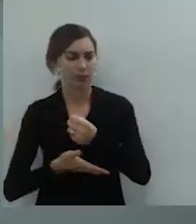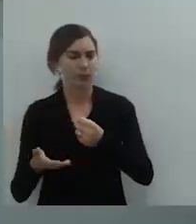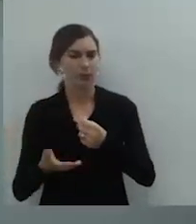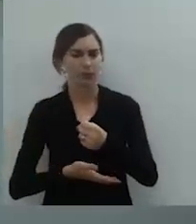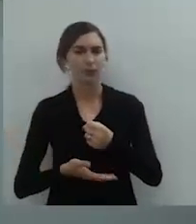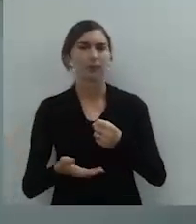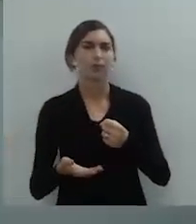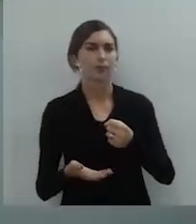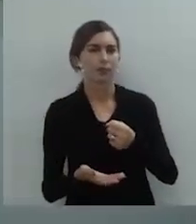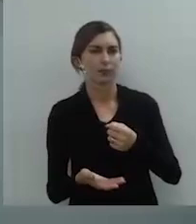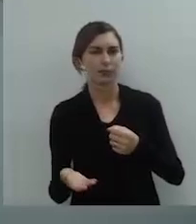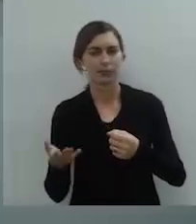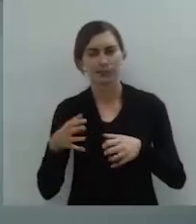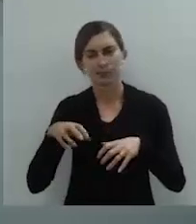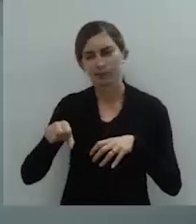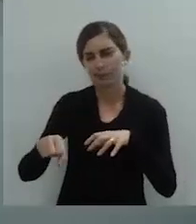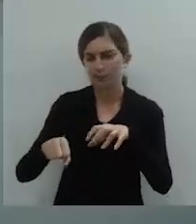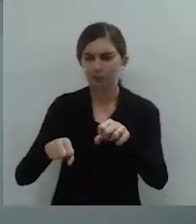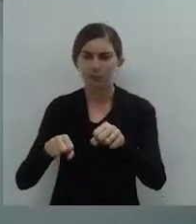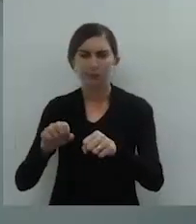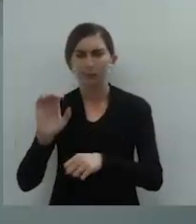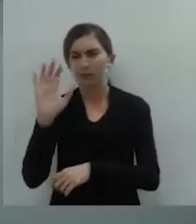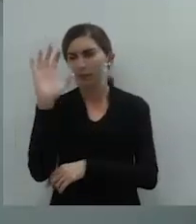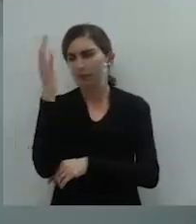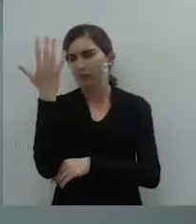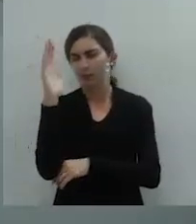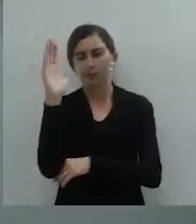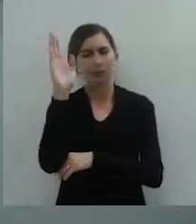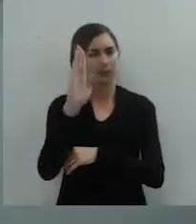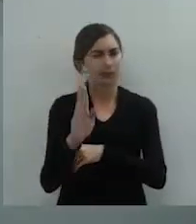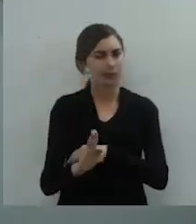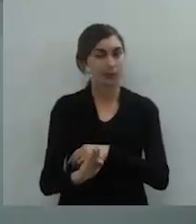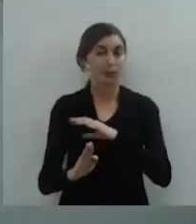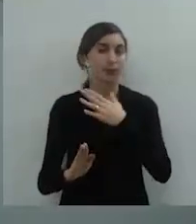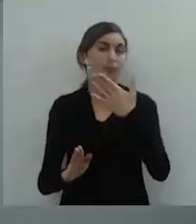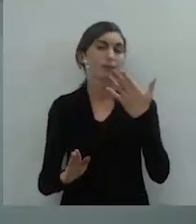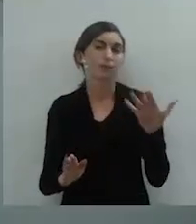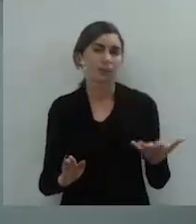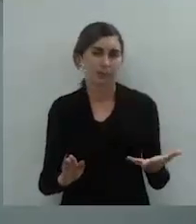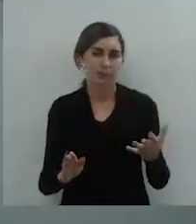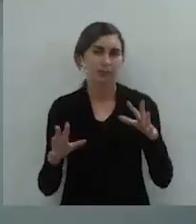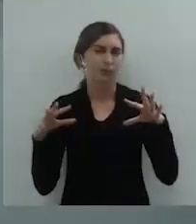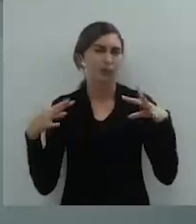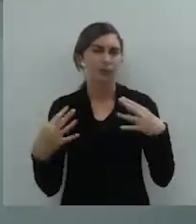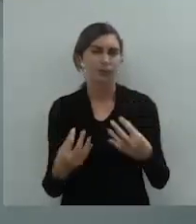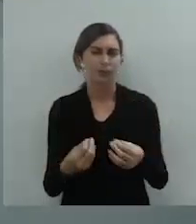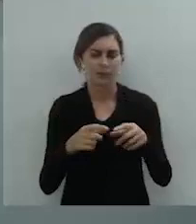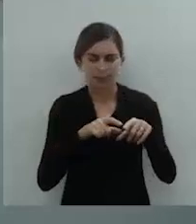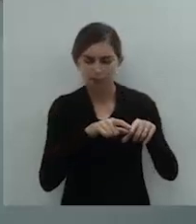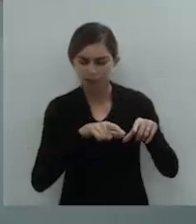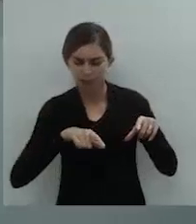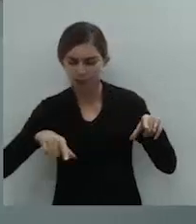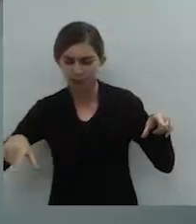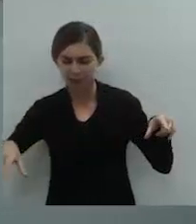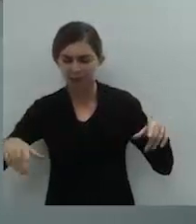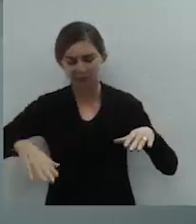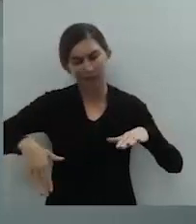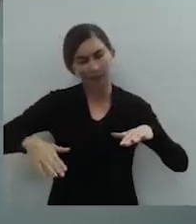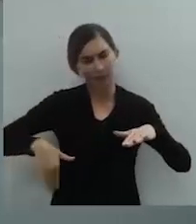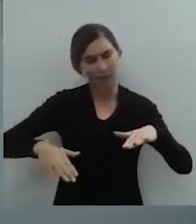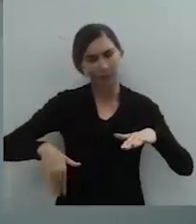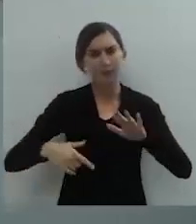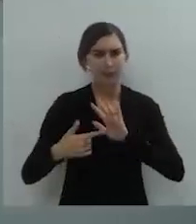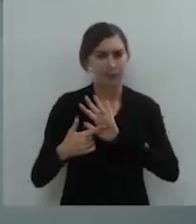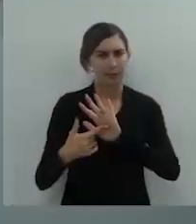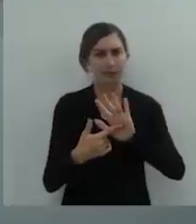com base da exploração do pau-brasil. Aí quando a gente pega toda aquela faixa litorânea, E